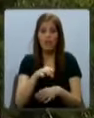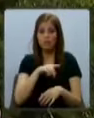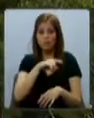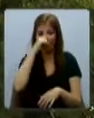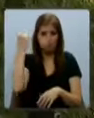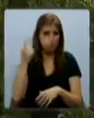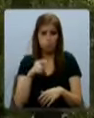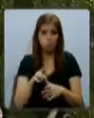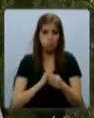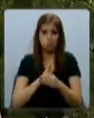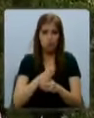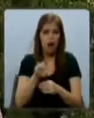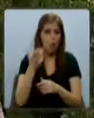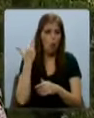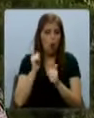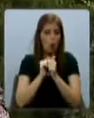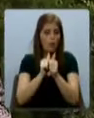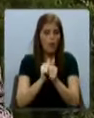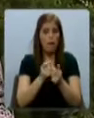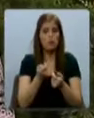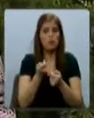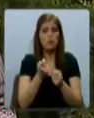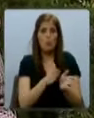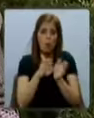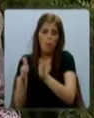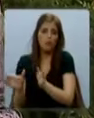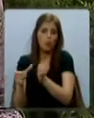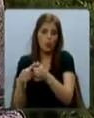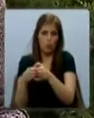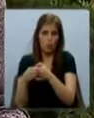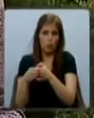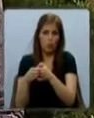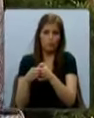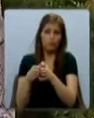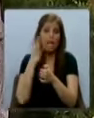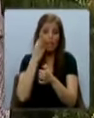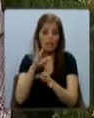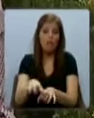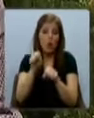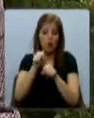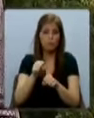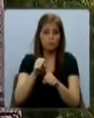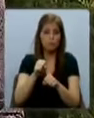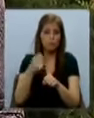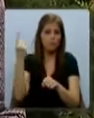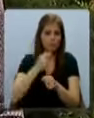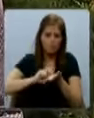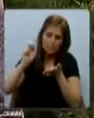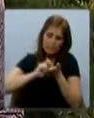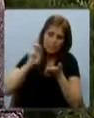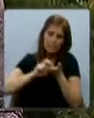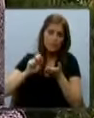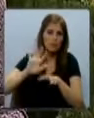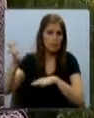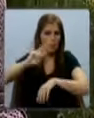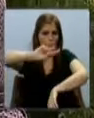a oportunidade de acompanhar uma parte das forças aqui empenhadas nesse resgate, que tem que percorrer um longo caminho, cerca de uma